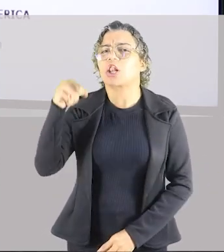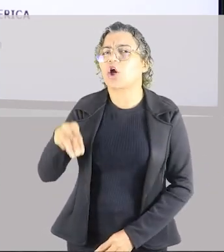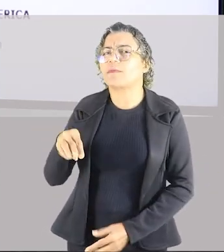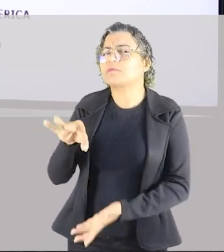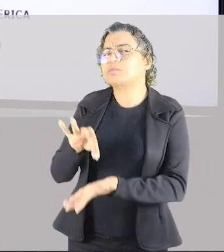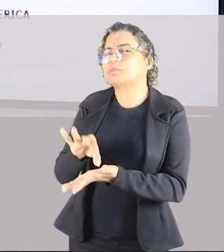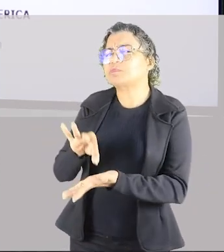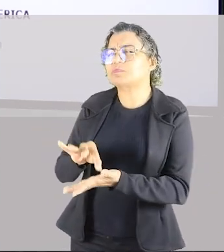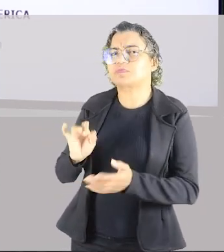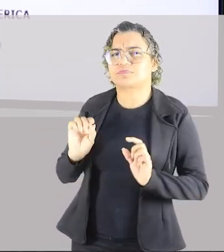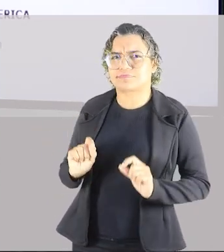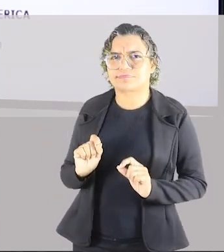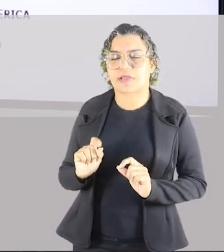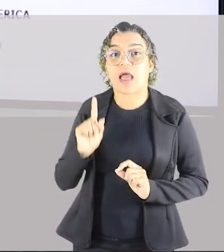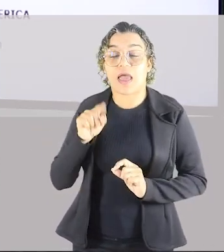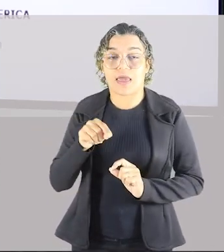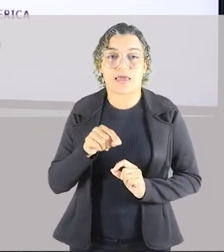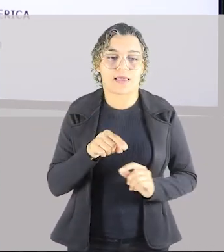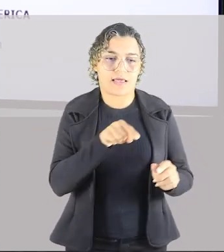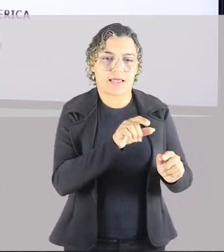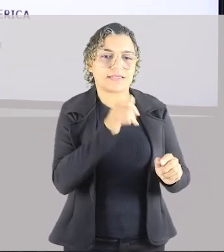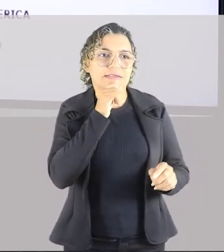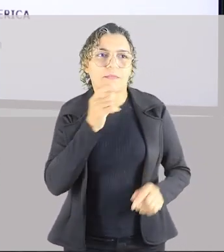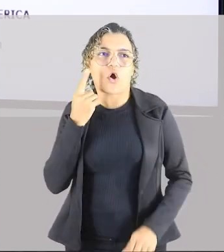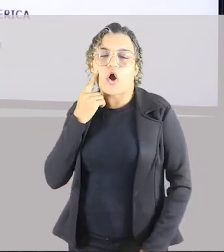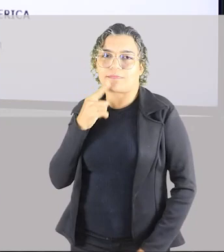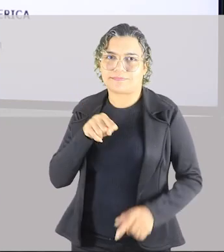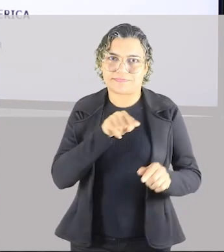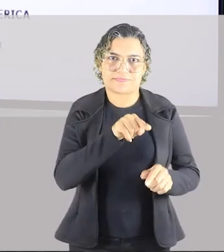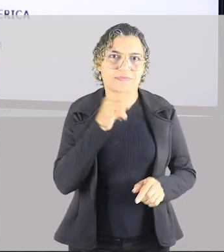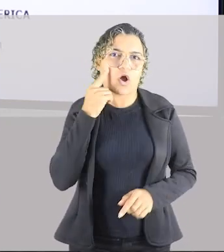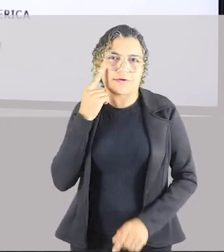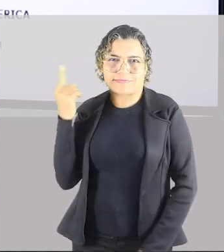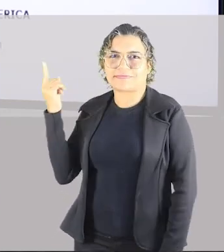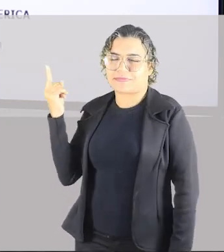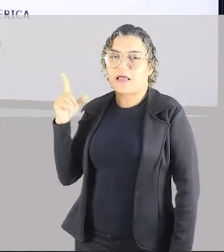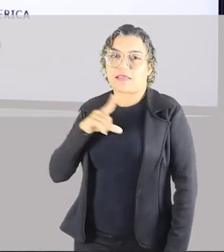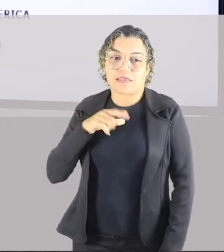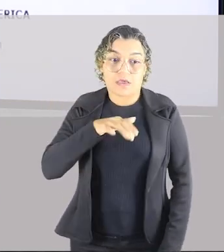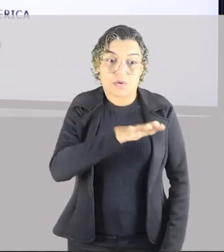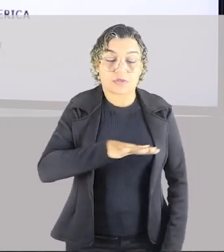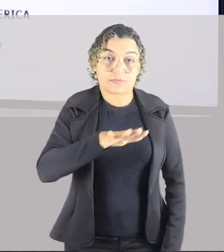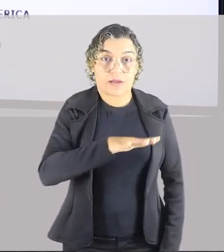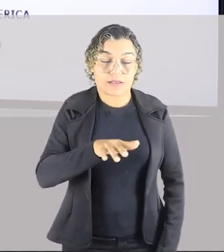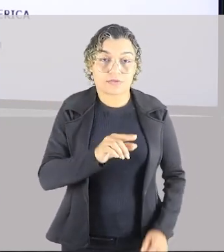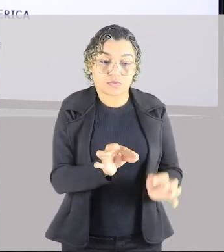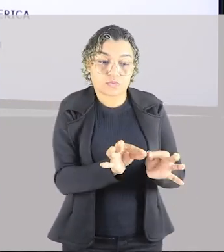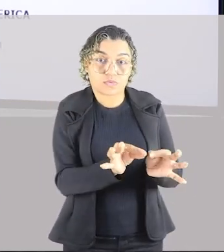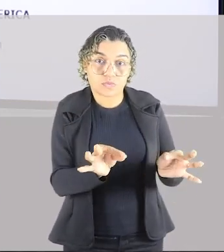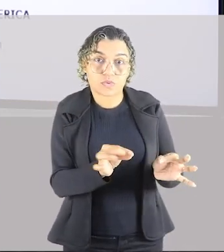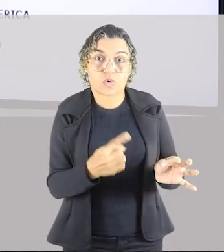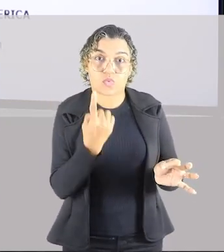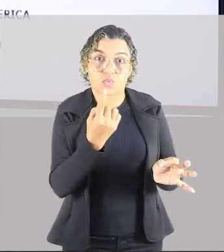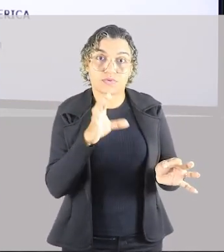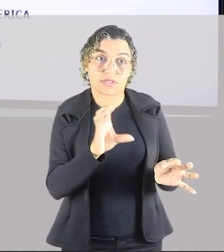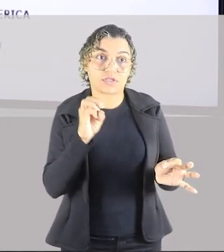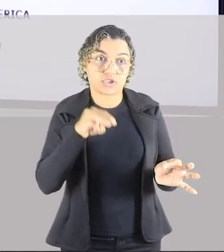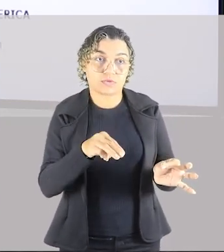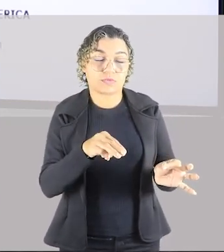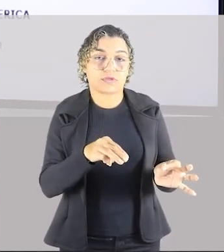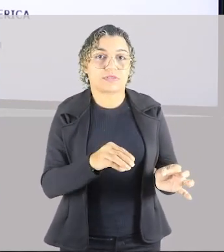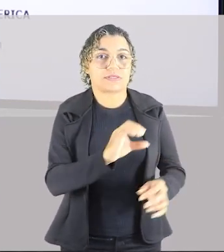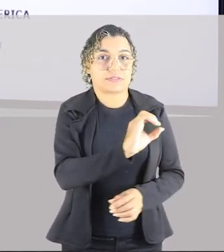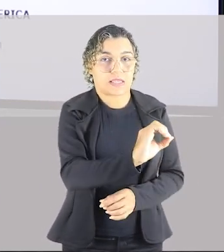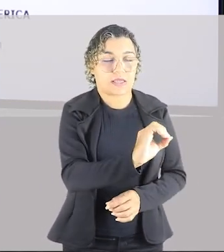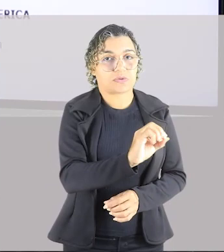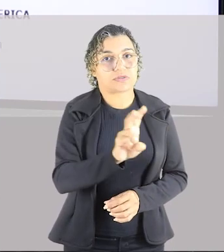real? Quem vai te dizer aqui é a escala. Veja, por exemplo, nessa. Eu tenho um espaço que equivale a 1 centímetro e a cada fim de espaço eu tenho 0,